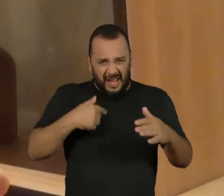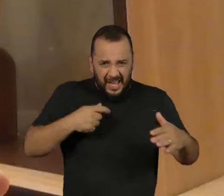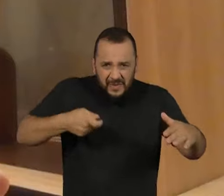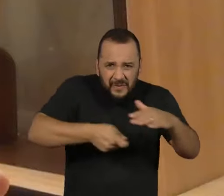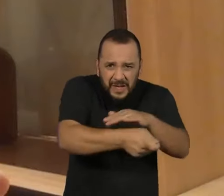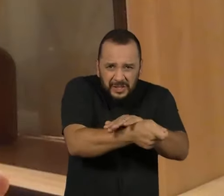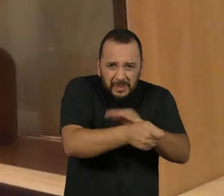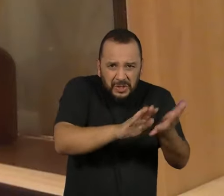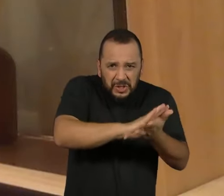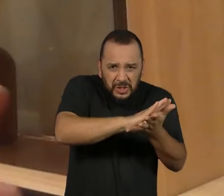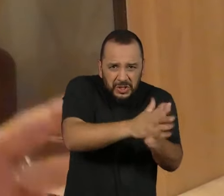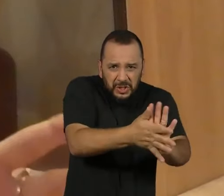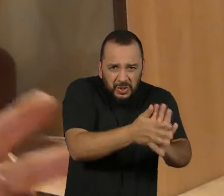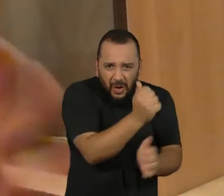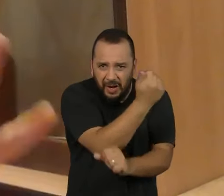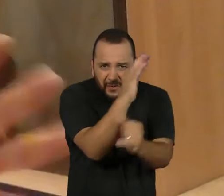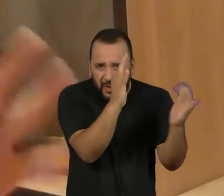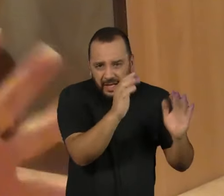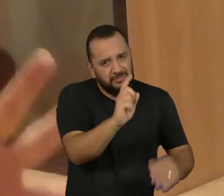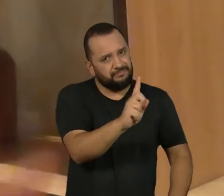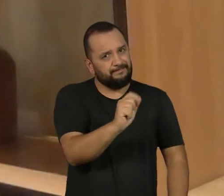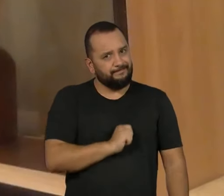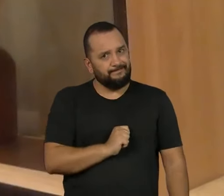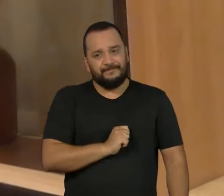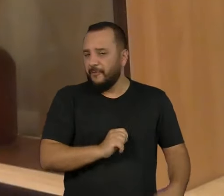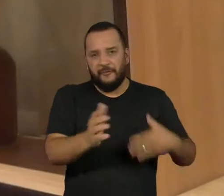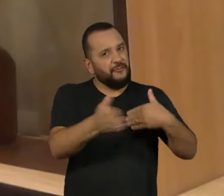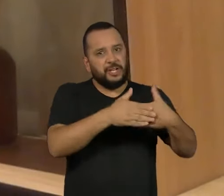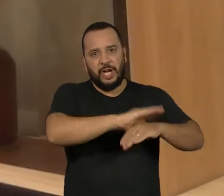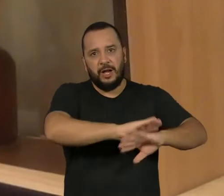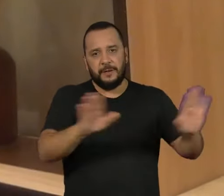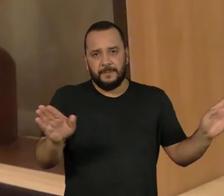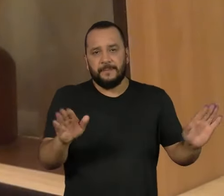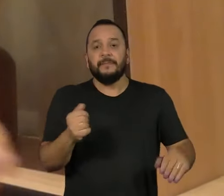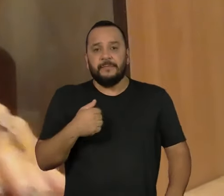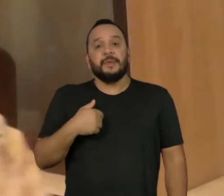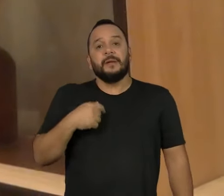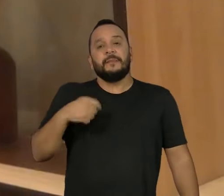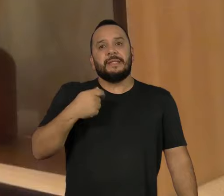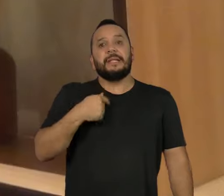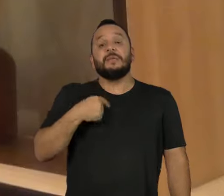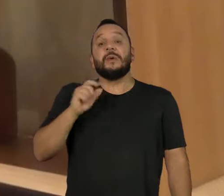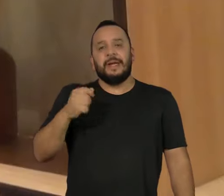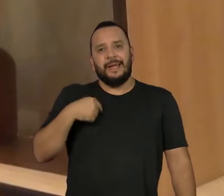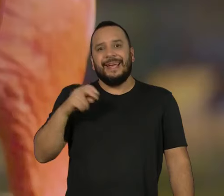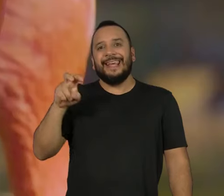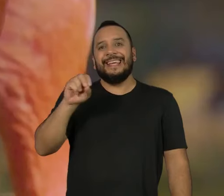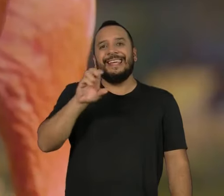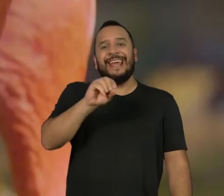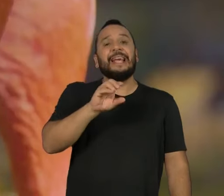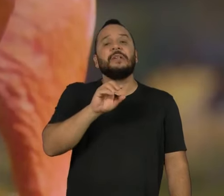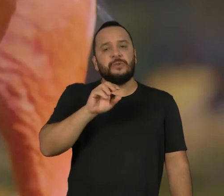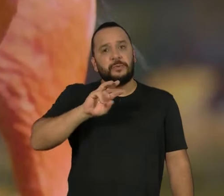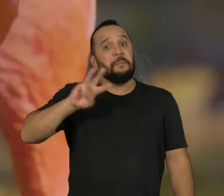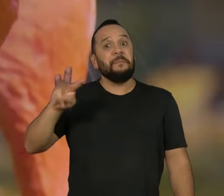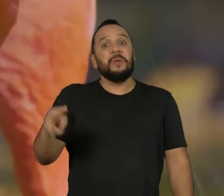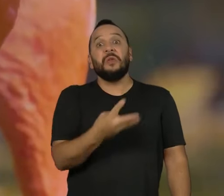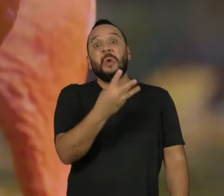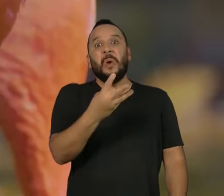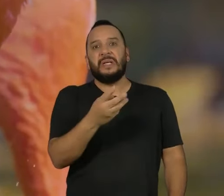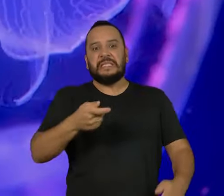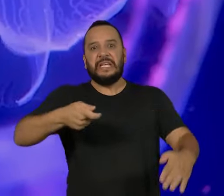conservação da floresta. Então, no marco fala algo em torno de 500 bilhões para serem cortados ou minimizados de investimentos que